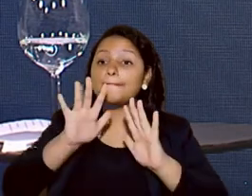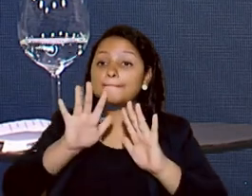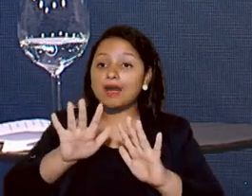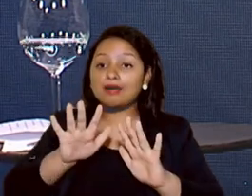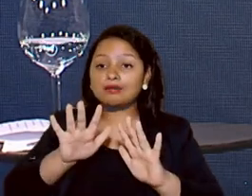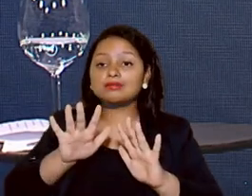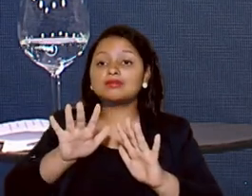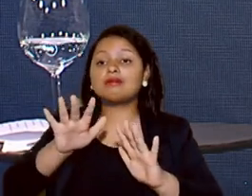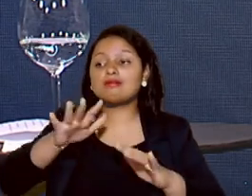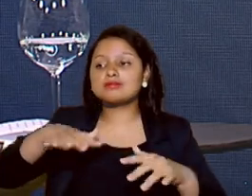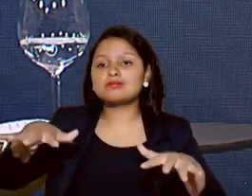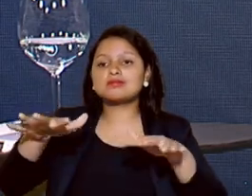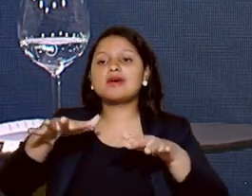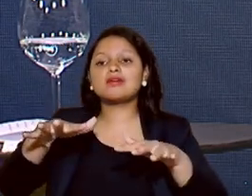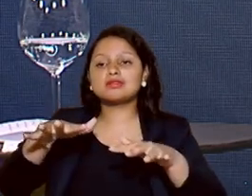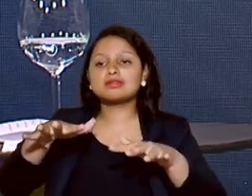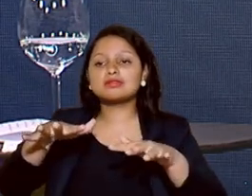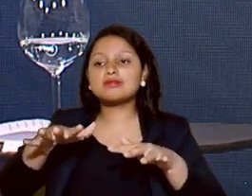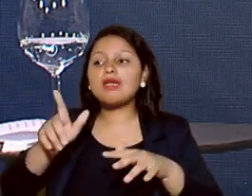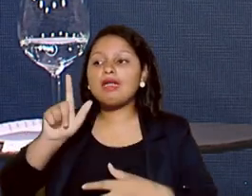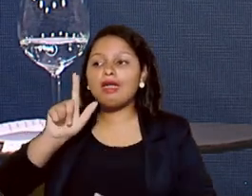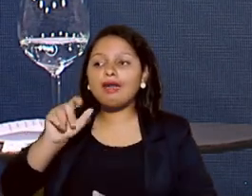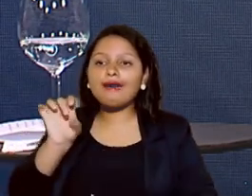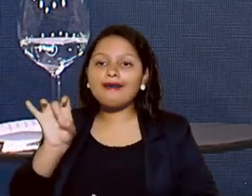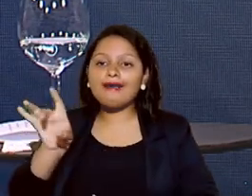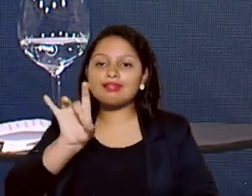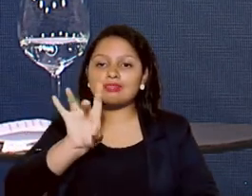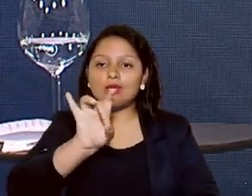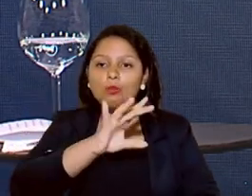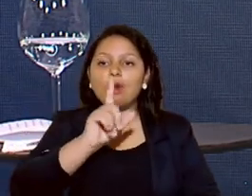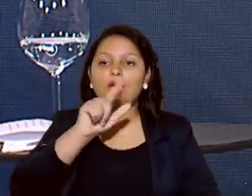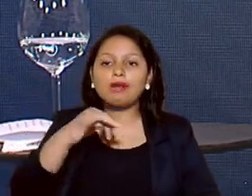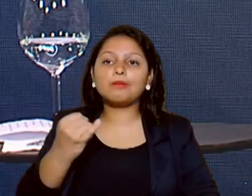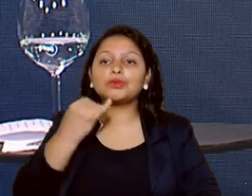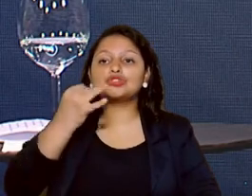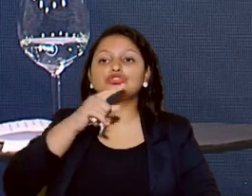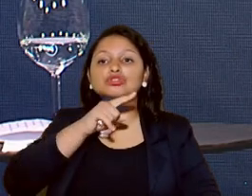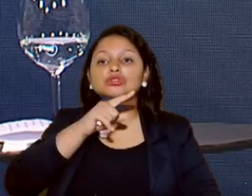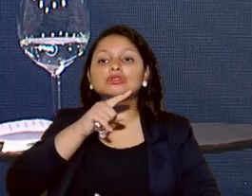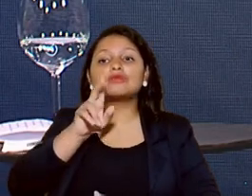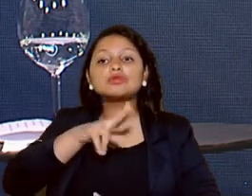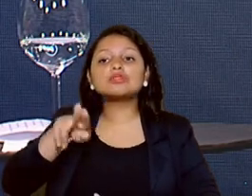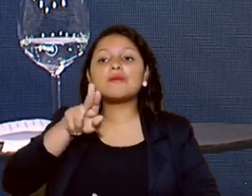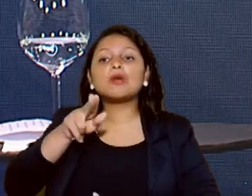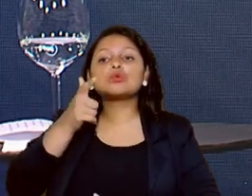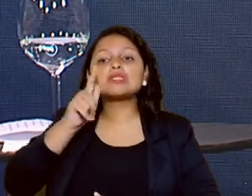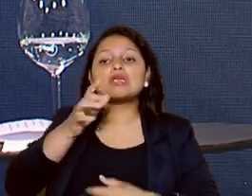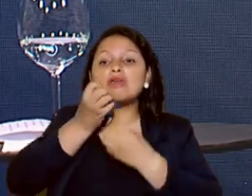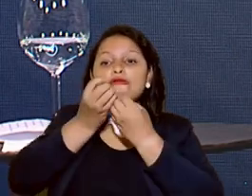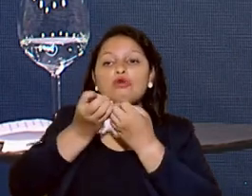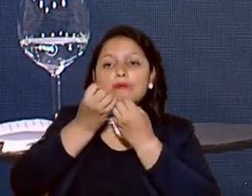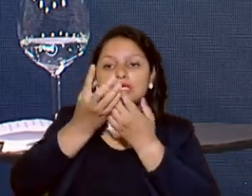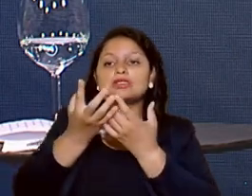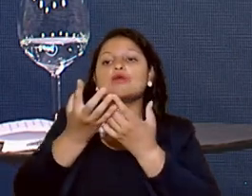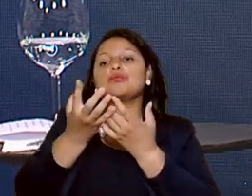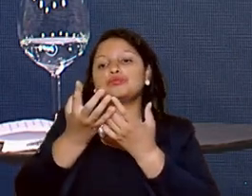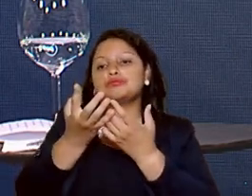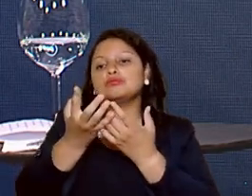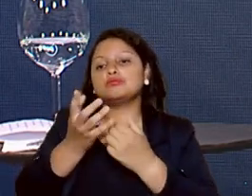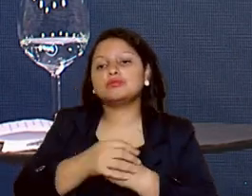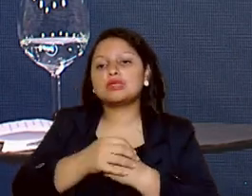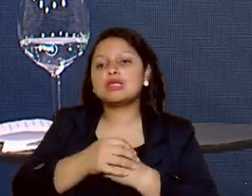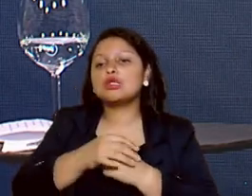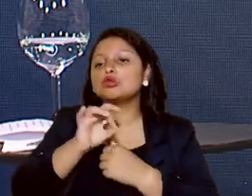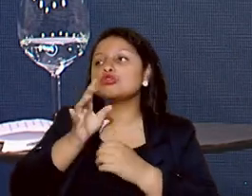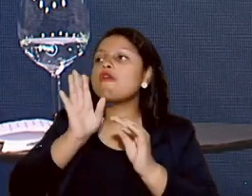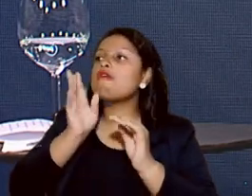Fontes vitais para você conseguir trabalhar com algoritmo de alta precisão para dar crédito para PMA não adianta ir na PM eu vou dizer assim